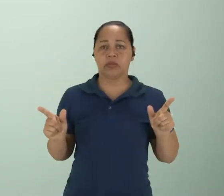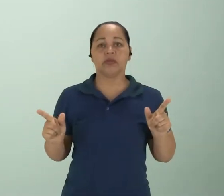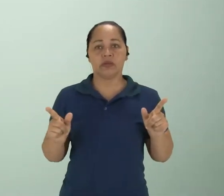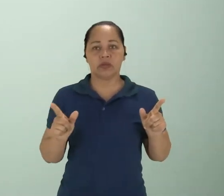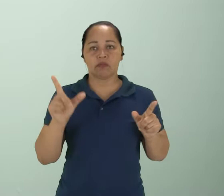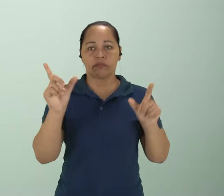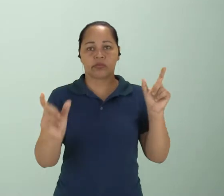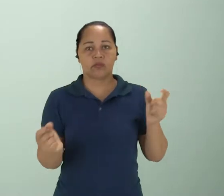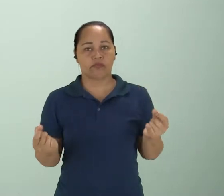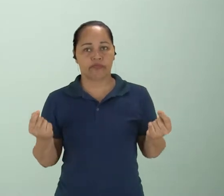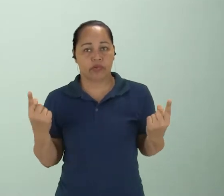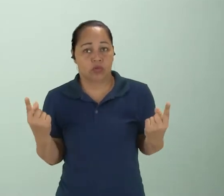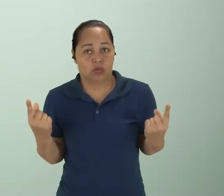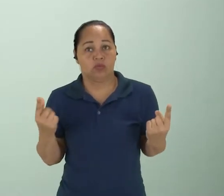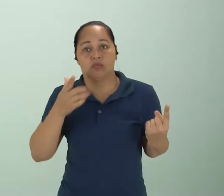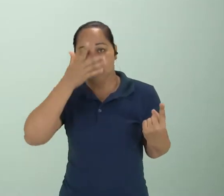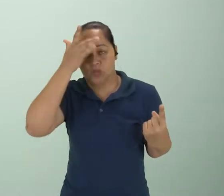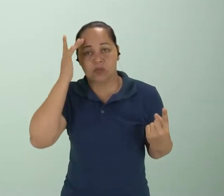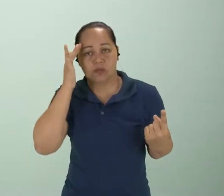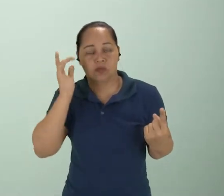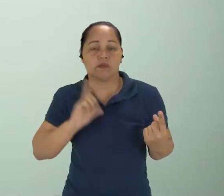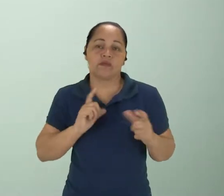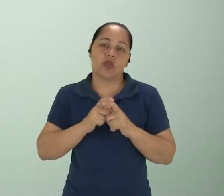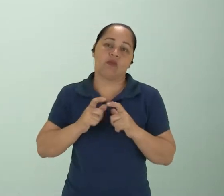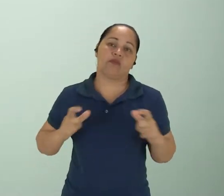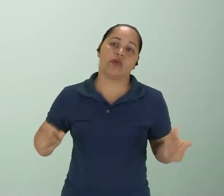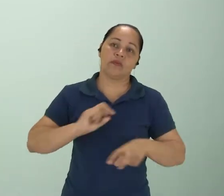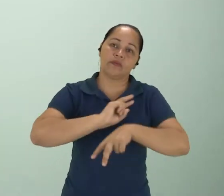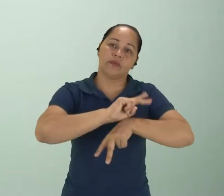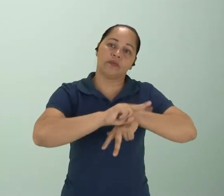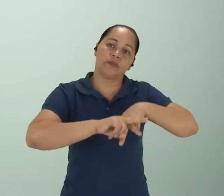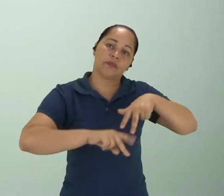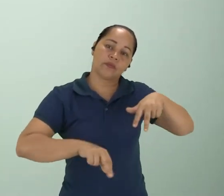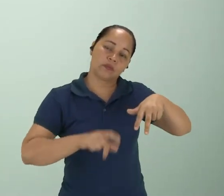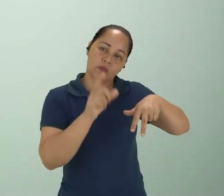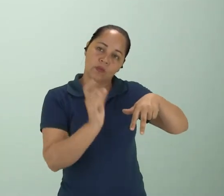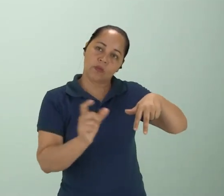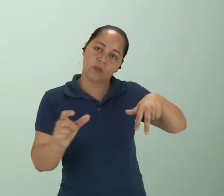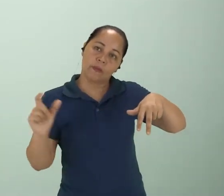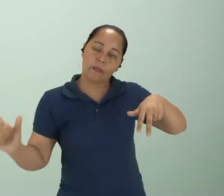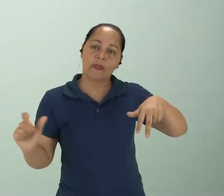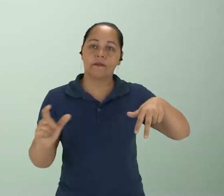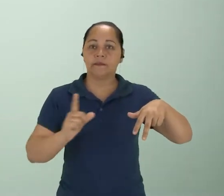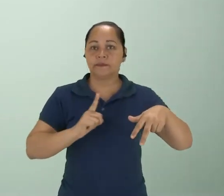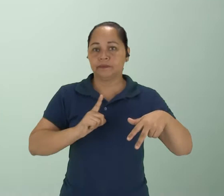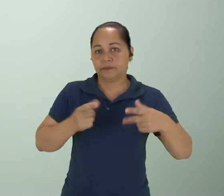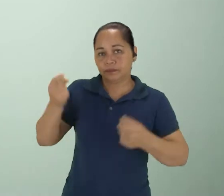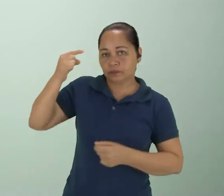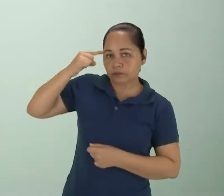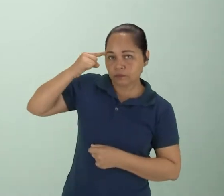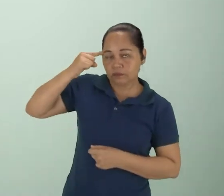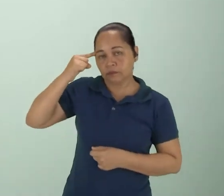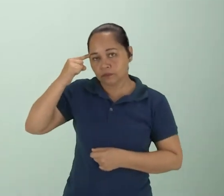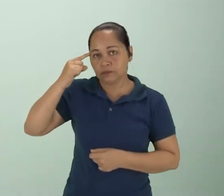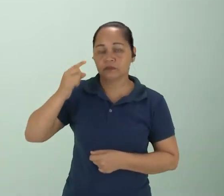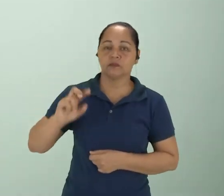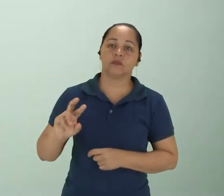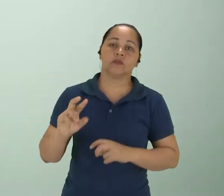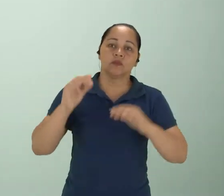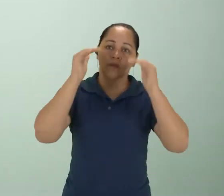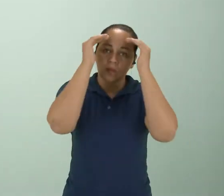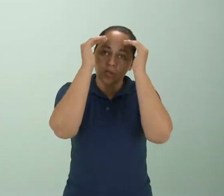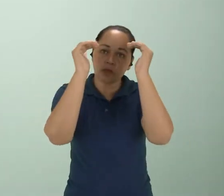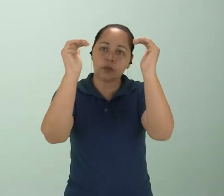então que nós temos aí uma quantidade bem grande de diversidade. Então, isso tudo temos que ter em mente também o respeito, né,